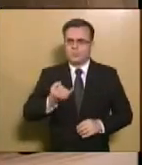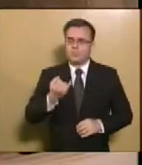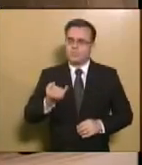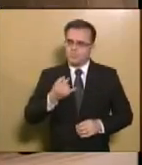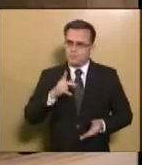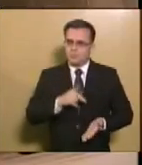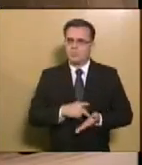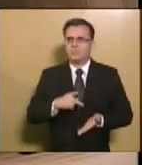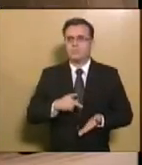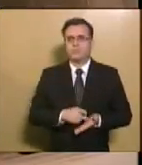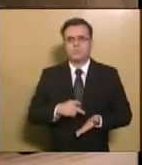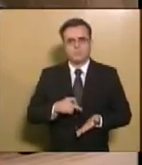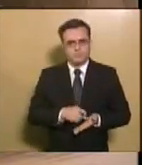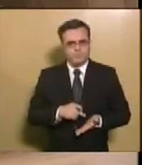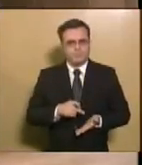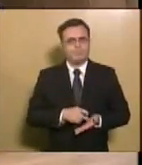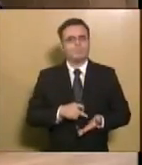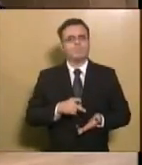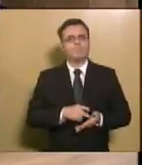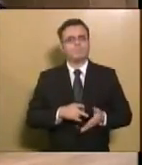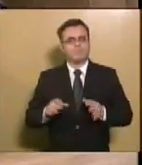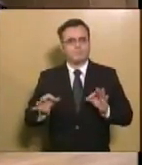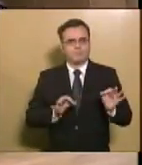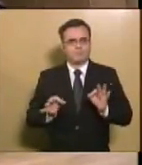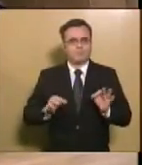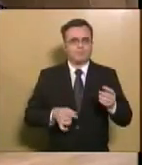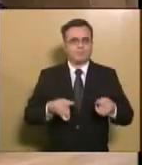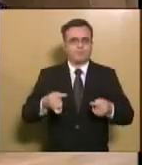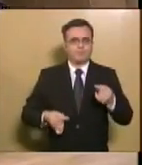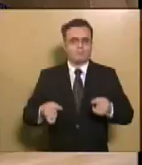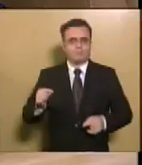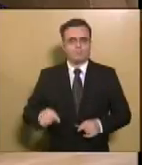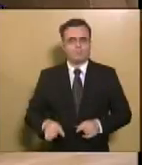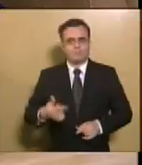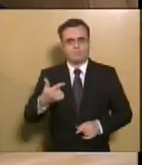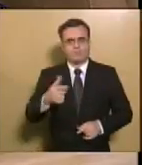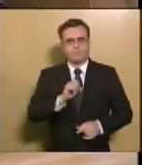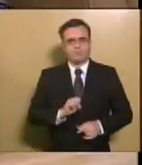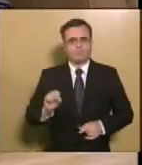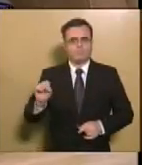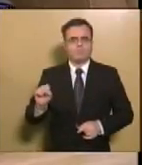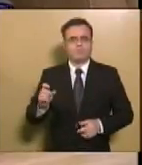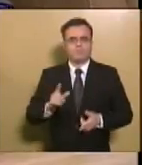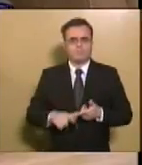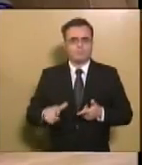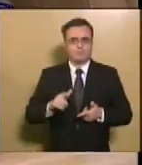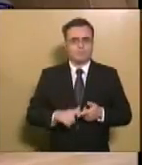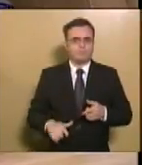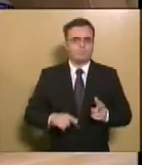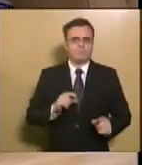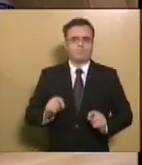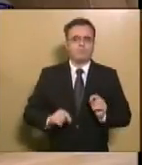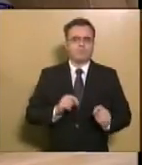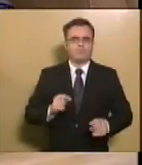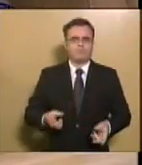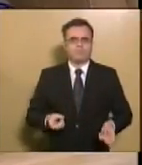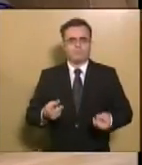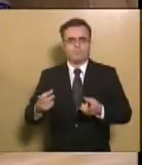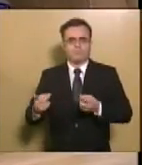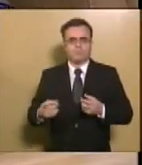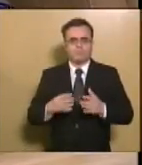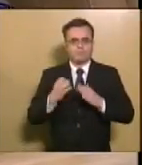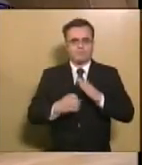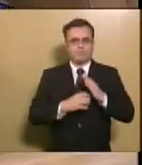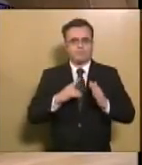que com certeza irão dominar as discussões agora no segundo semestre. Problemas como a questão da venda da DES, que